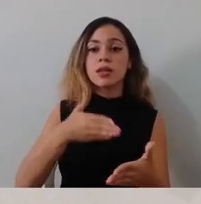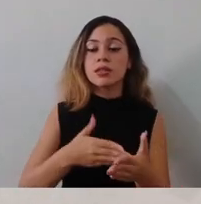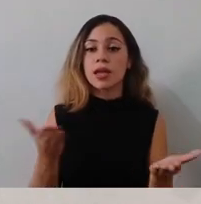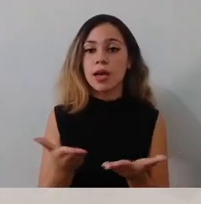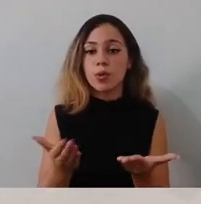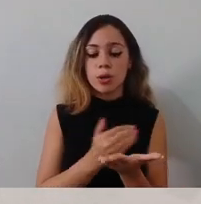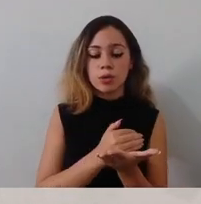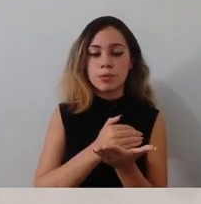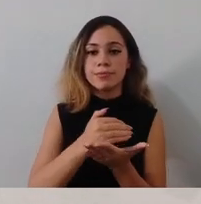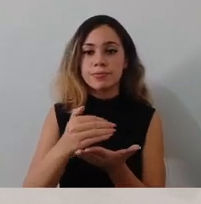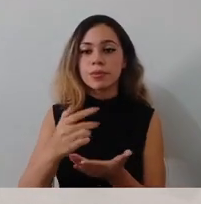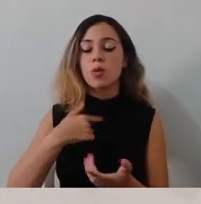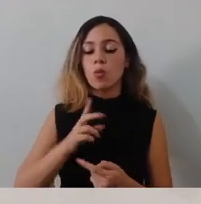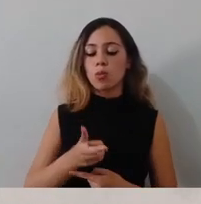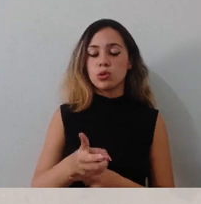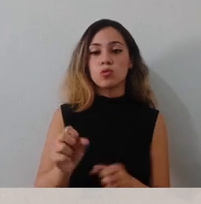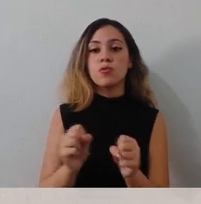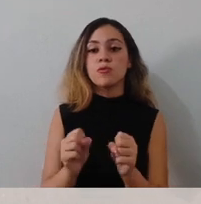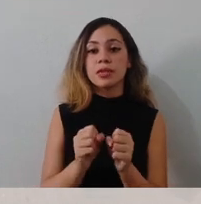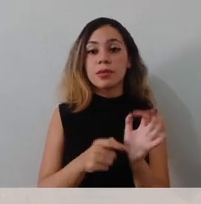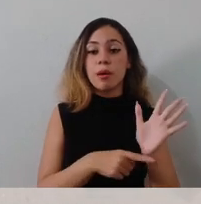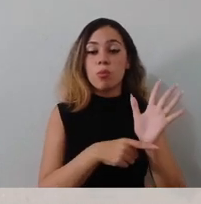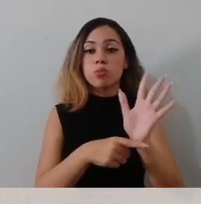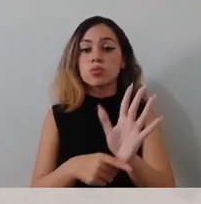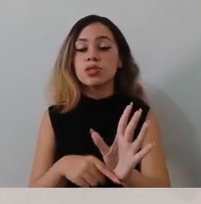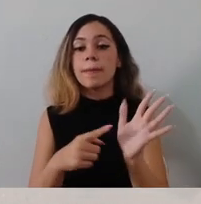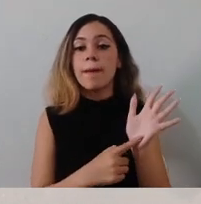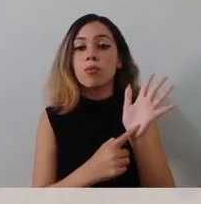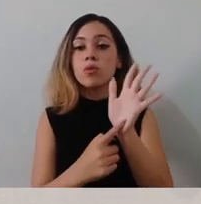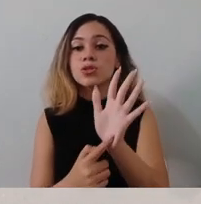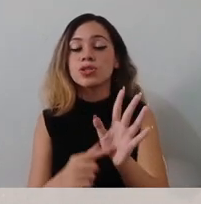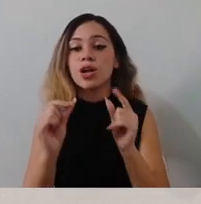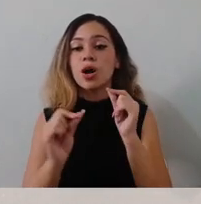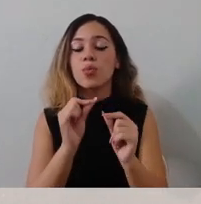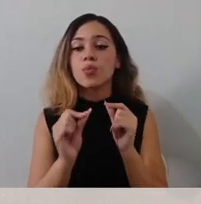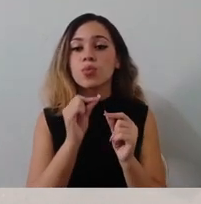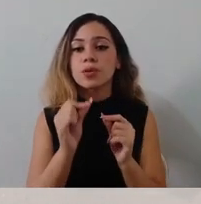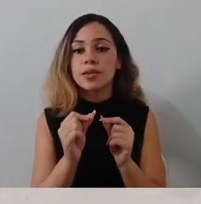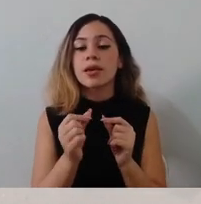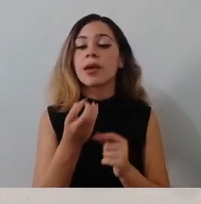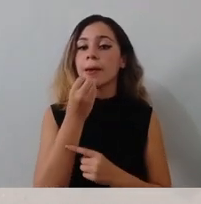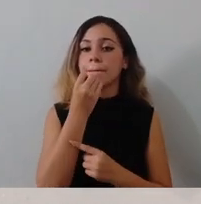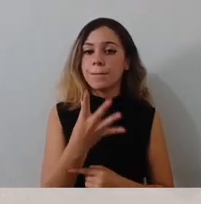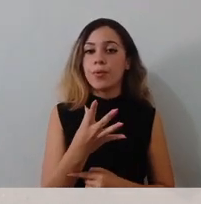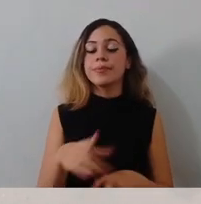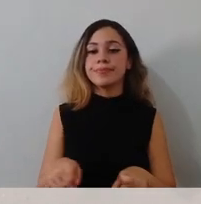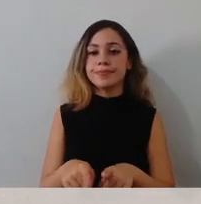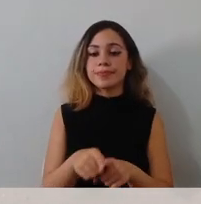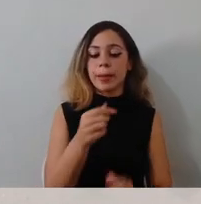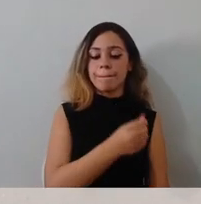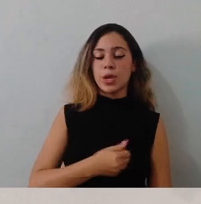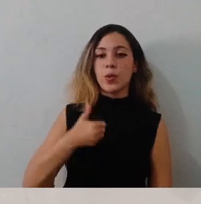e agora, quando iniciou e continuo fazendo, para mostrar o quanto está